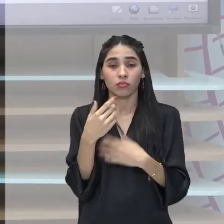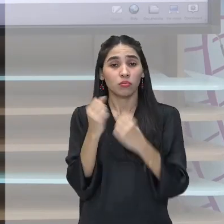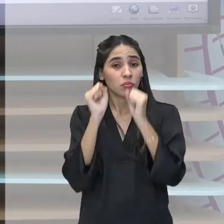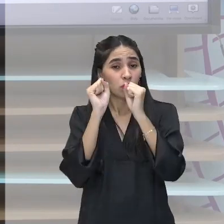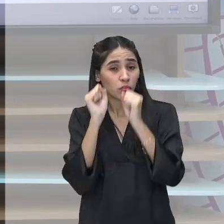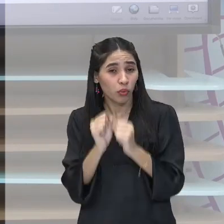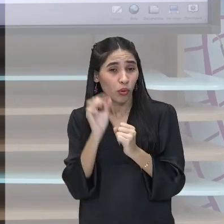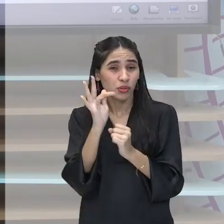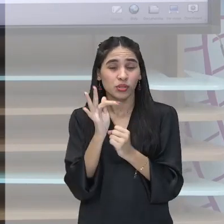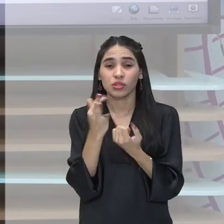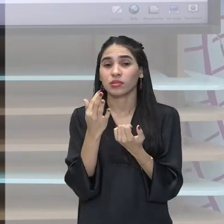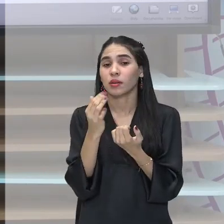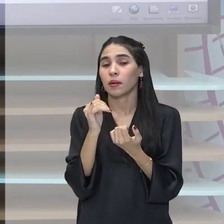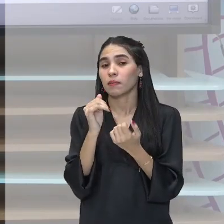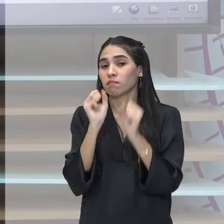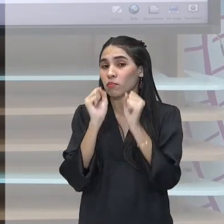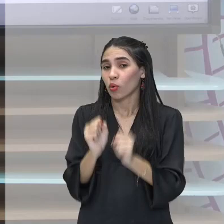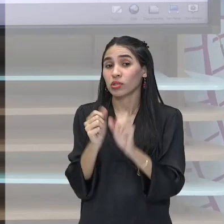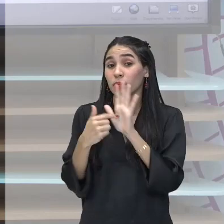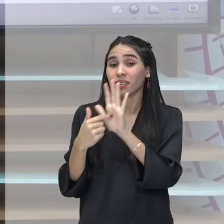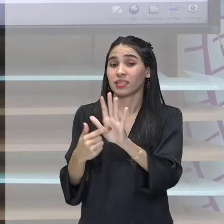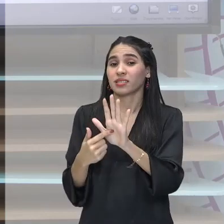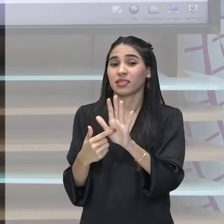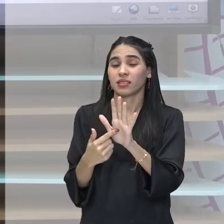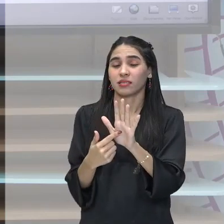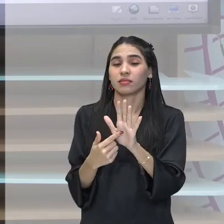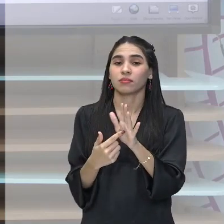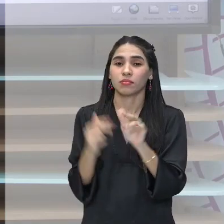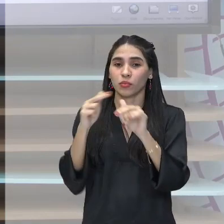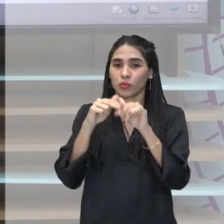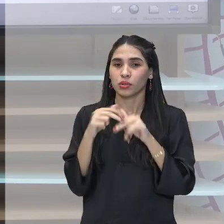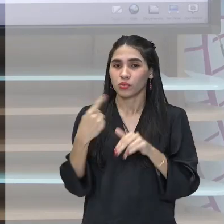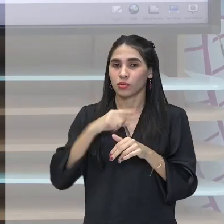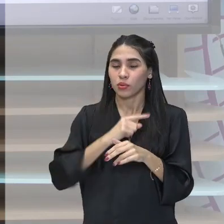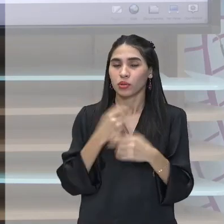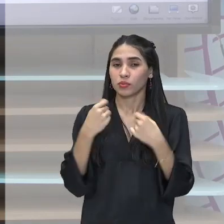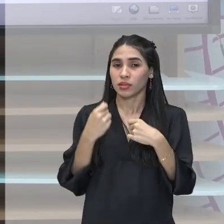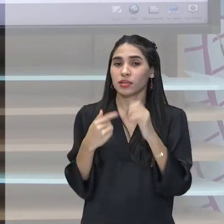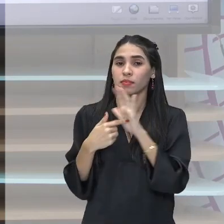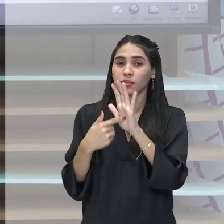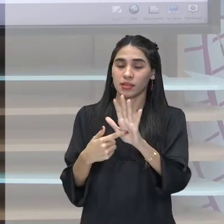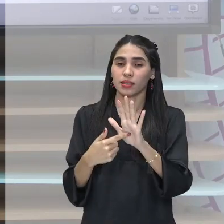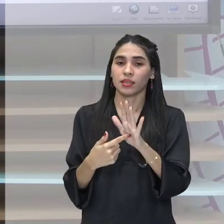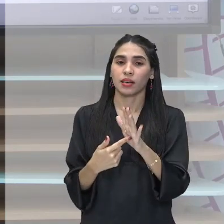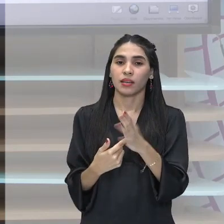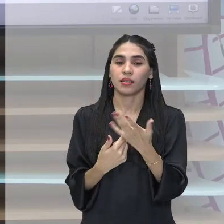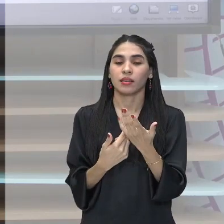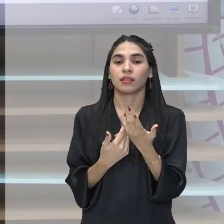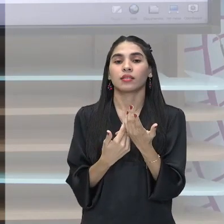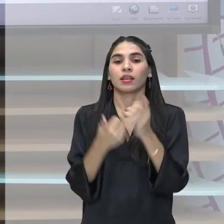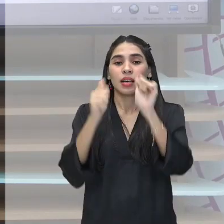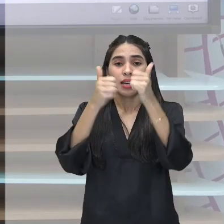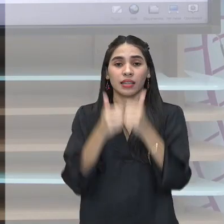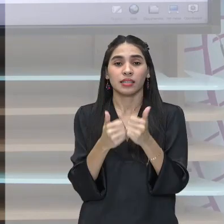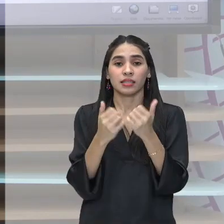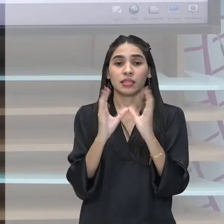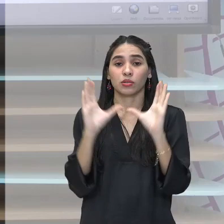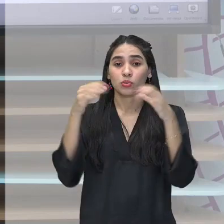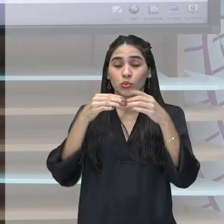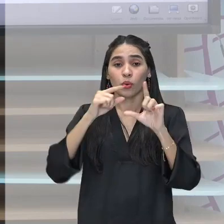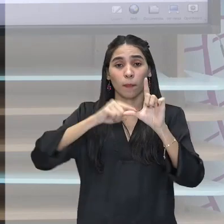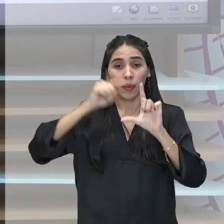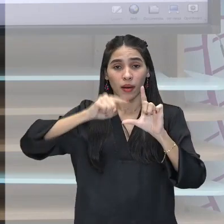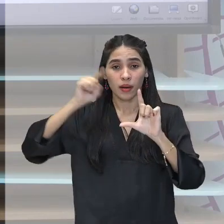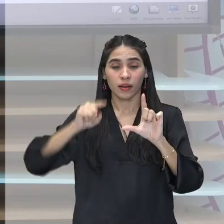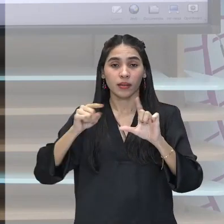por falta ou por excesso, e isso nós temos que apresentar quando nós estamos tratando dados estatísticos. E